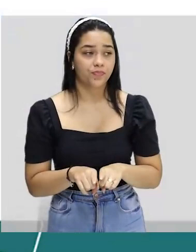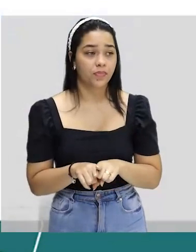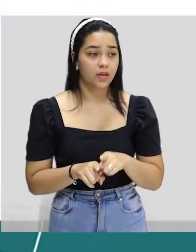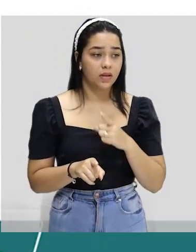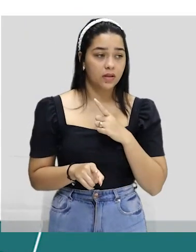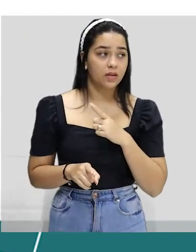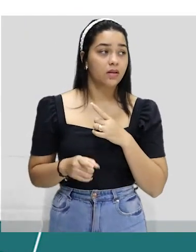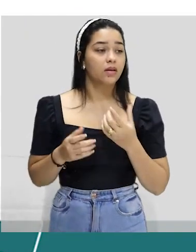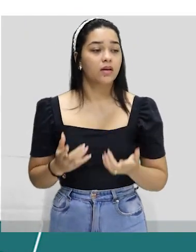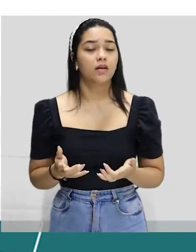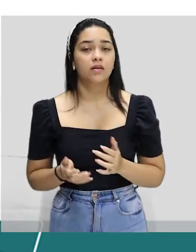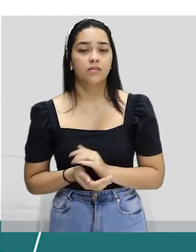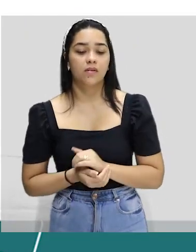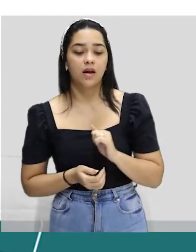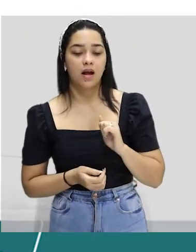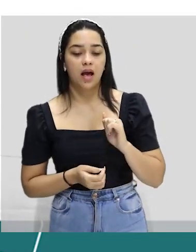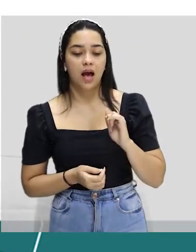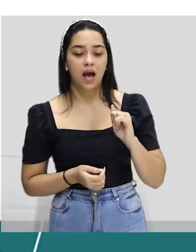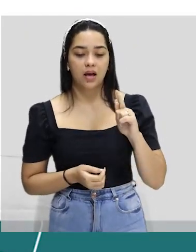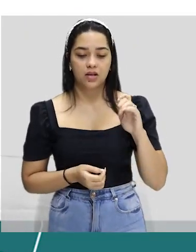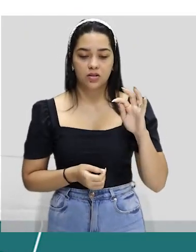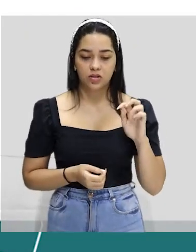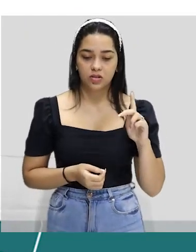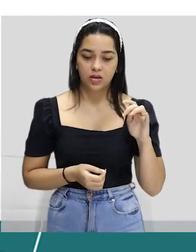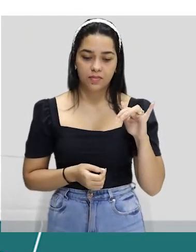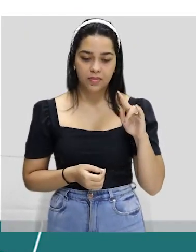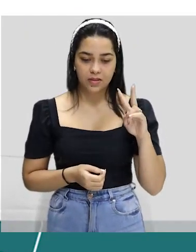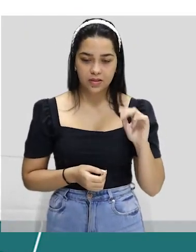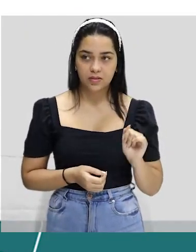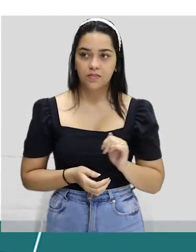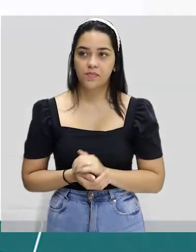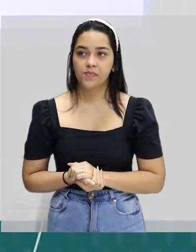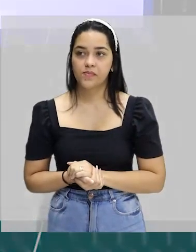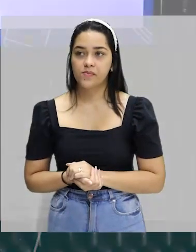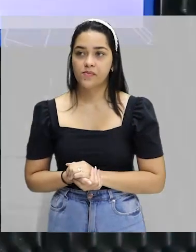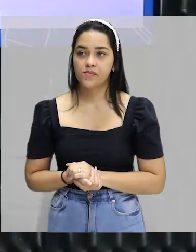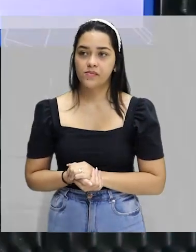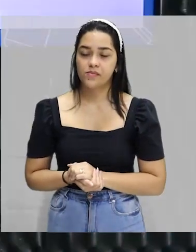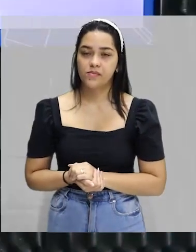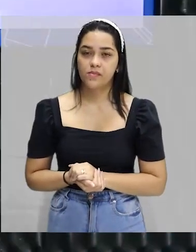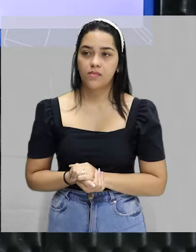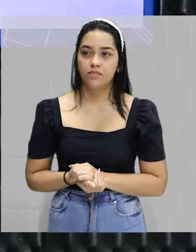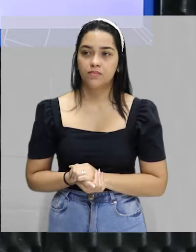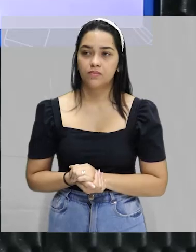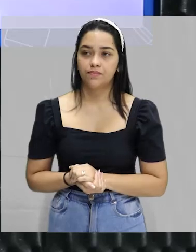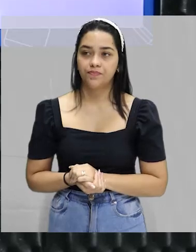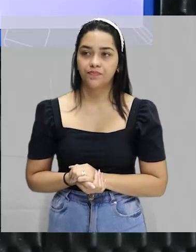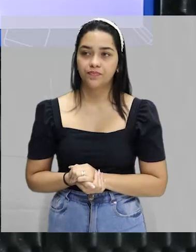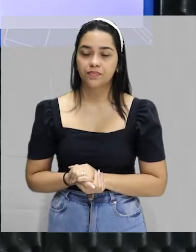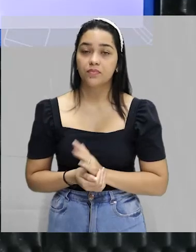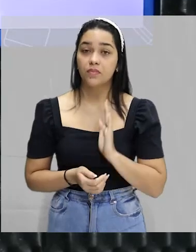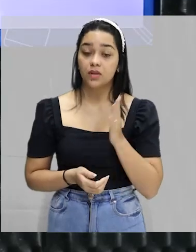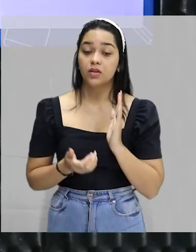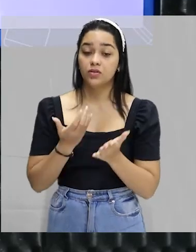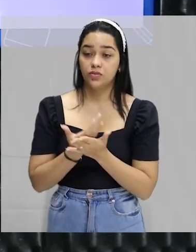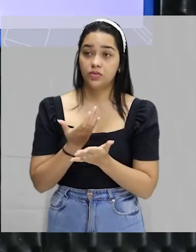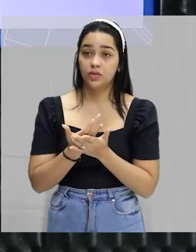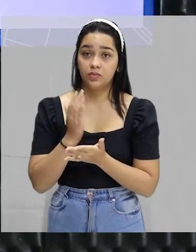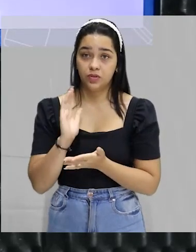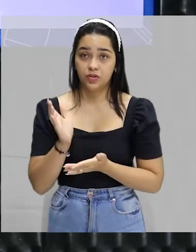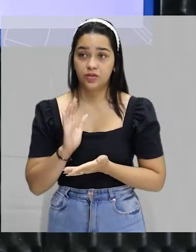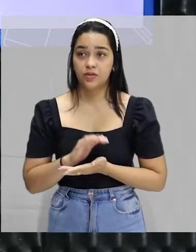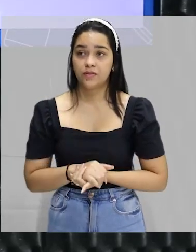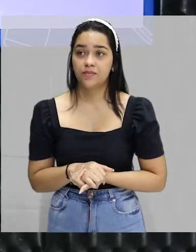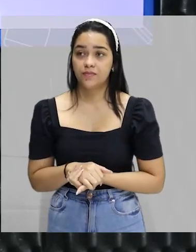tenho aqui, ó, agente da passiva, povoada de selvagens. Os selvagens povoaram a terra, nós já vimos essa questão.